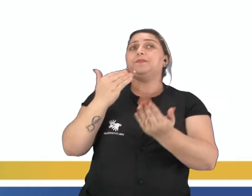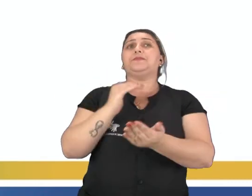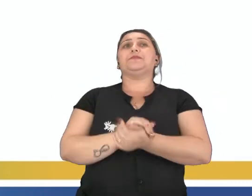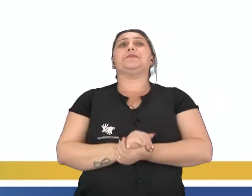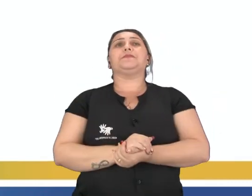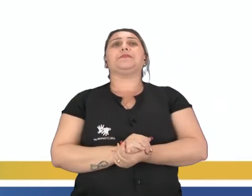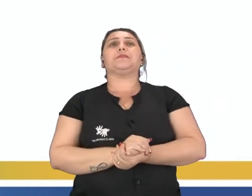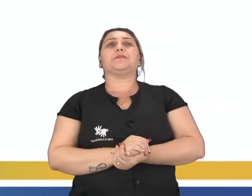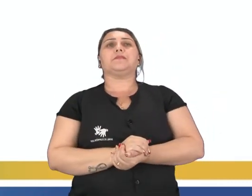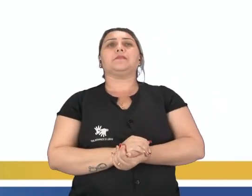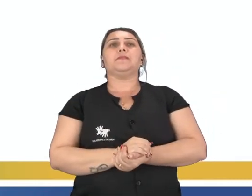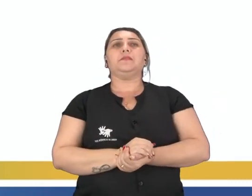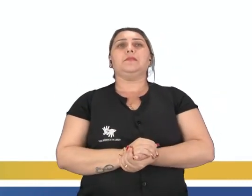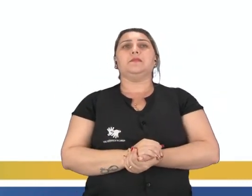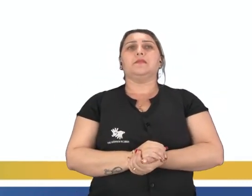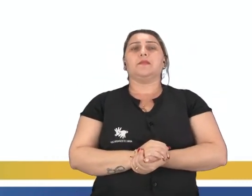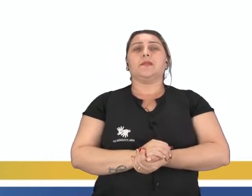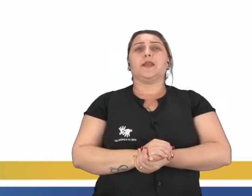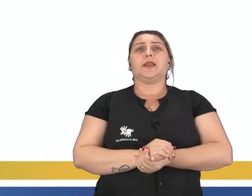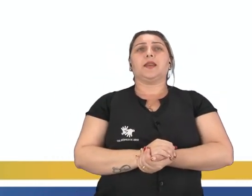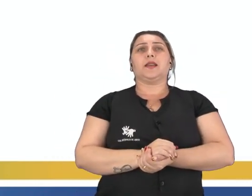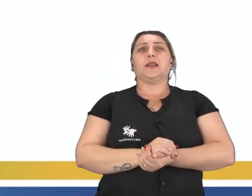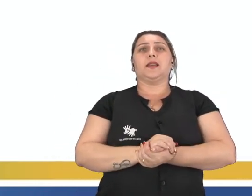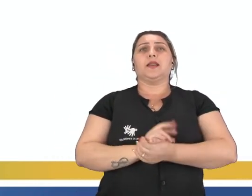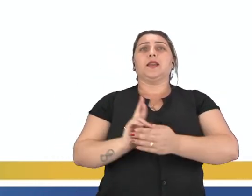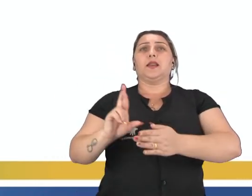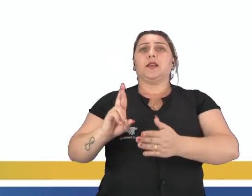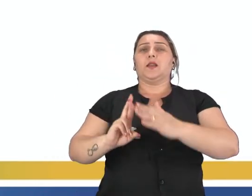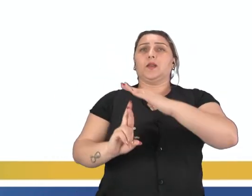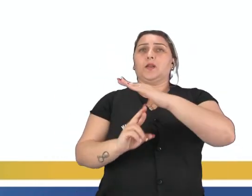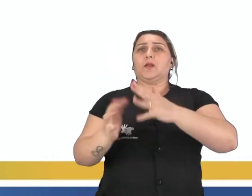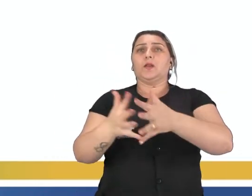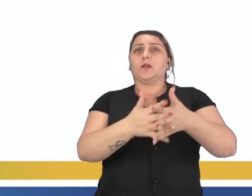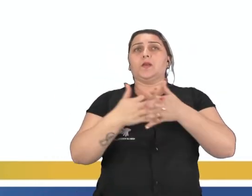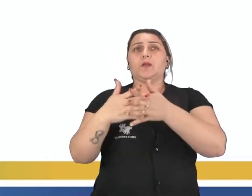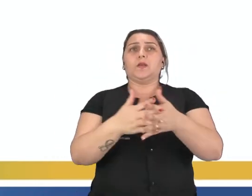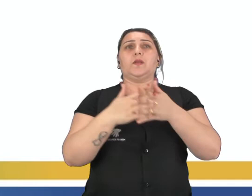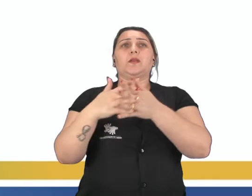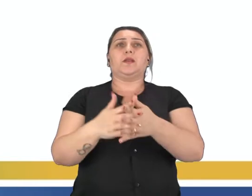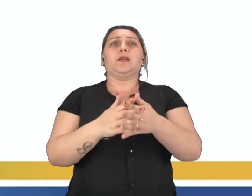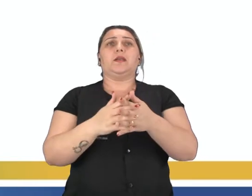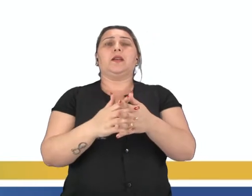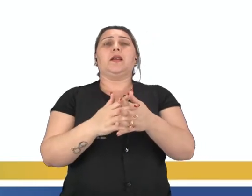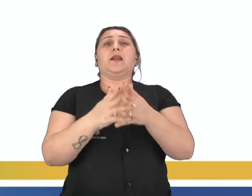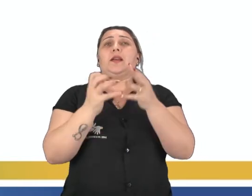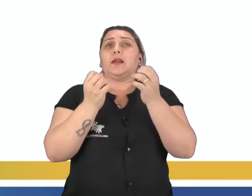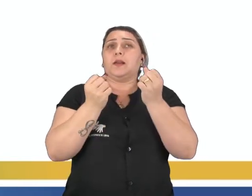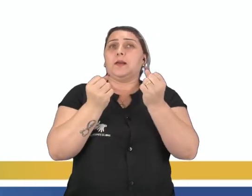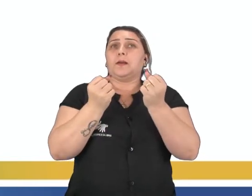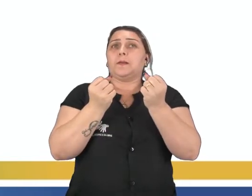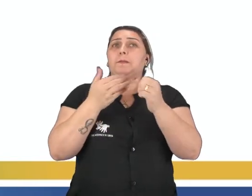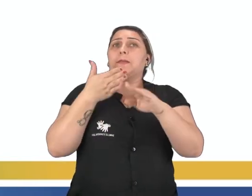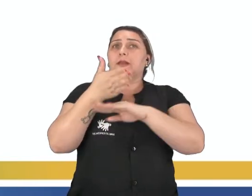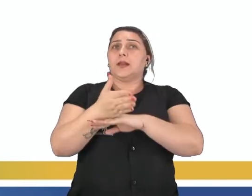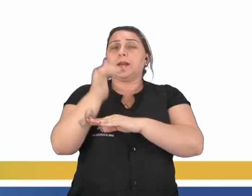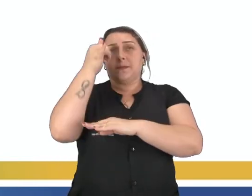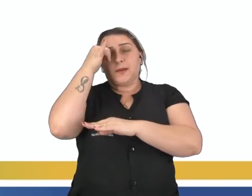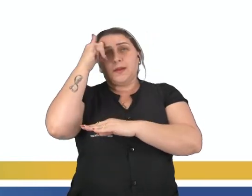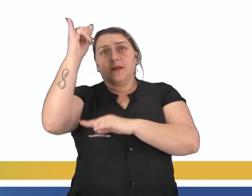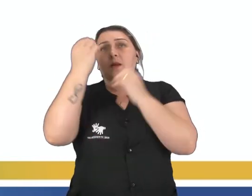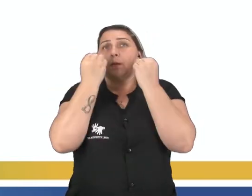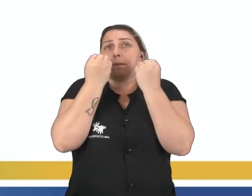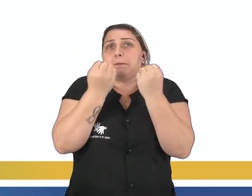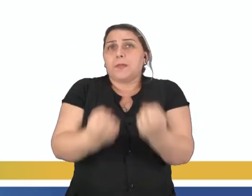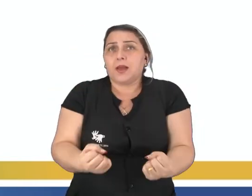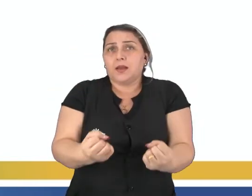Acompanhe agora essa situação. Em certas rodovias, os caminhões com as cargas são submetidos a passagens para evitar que o excesso